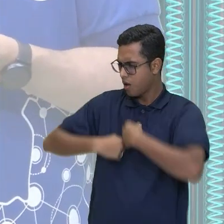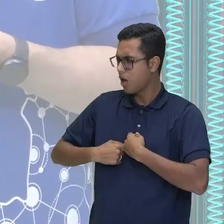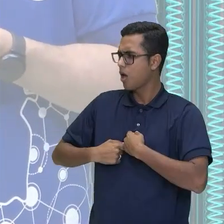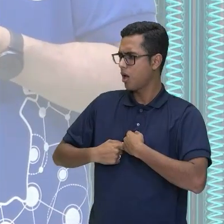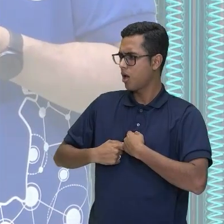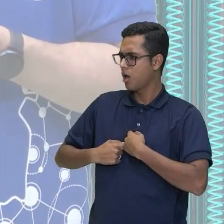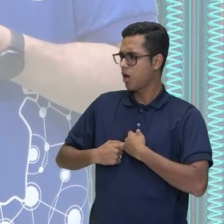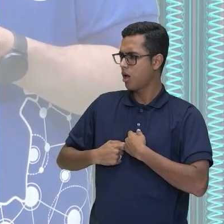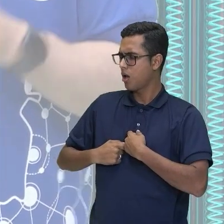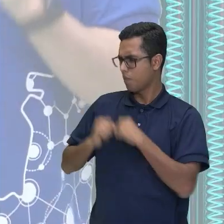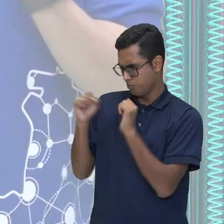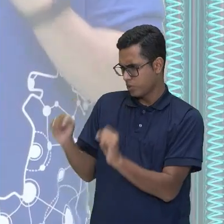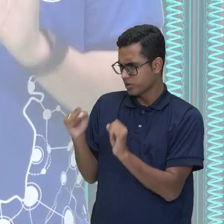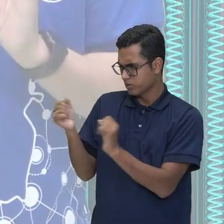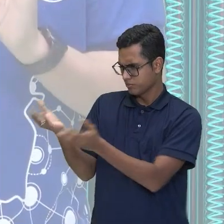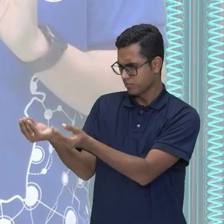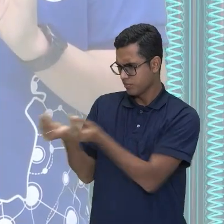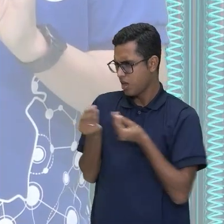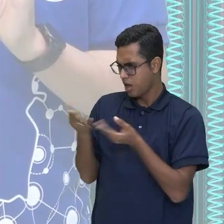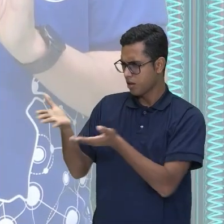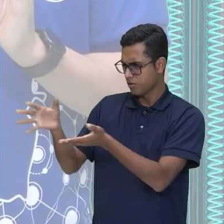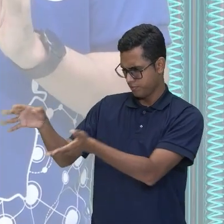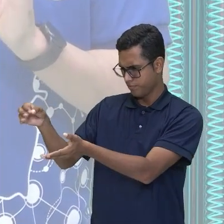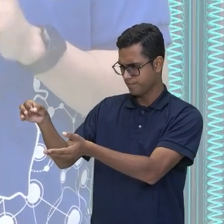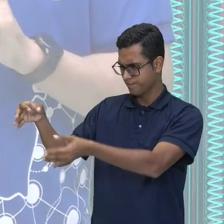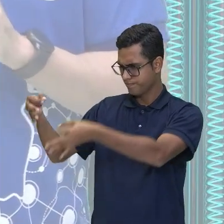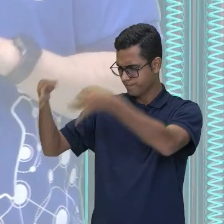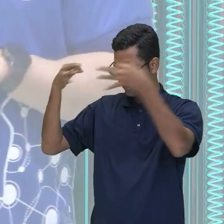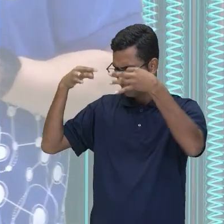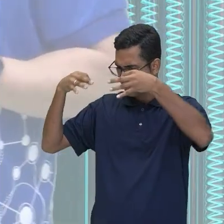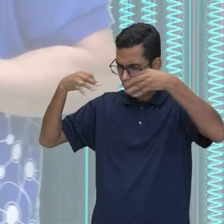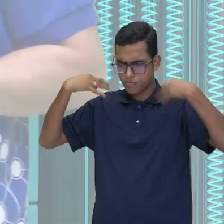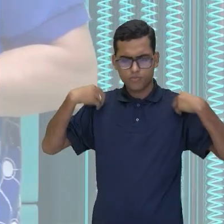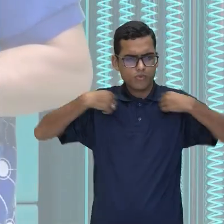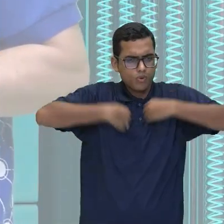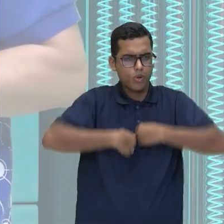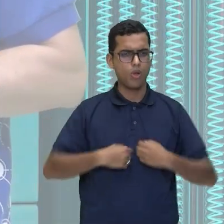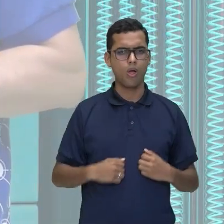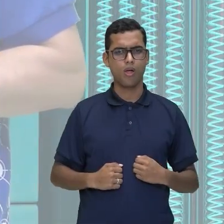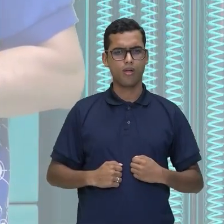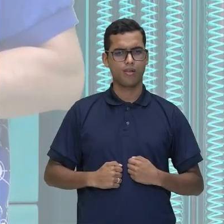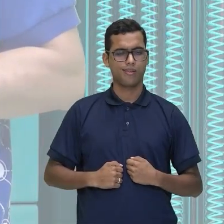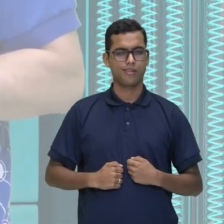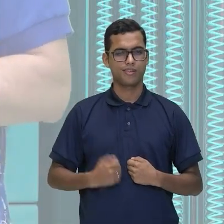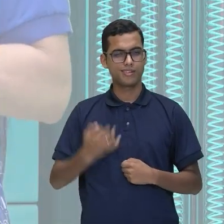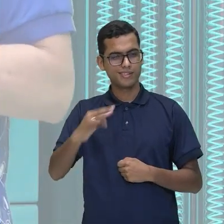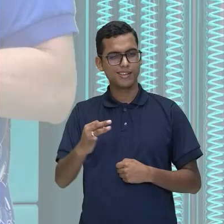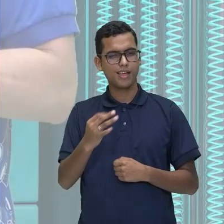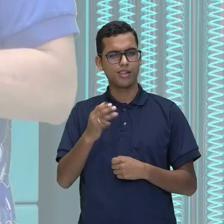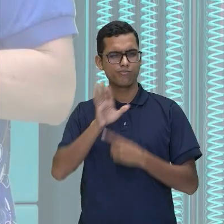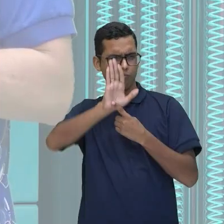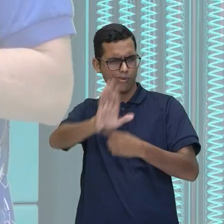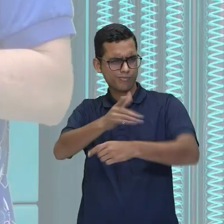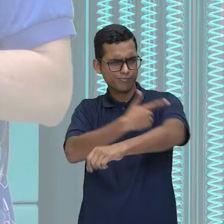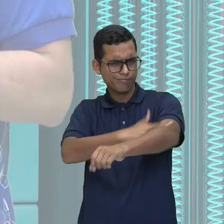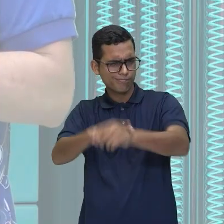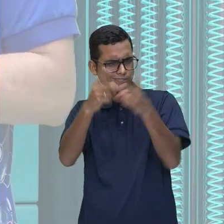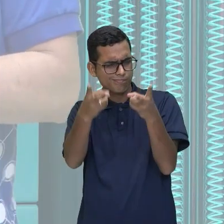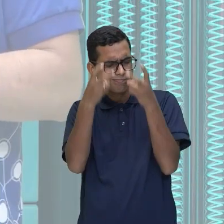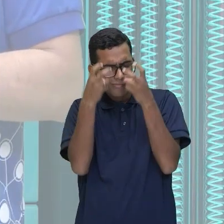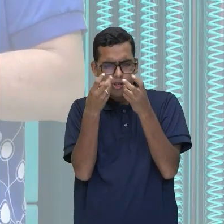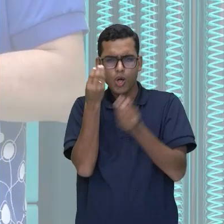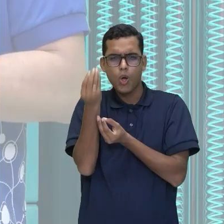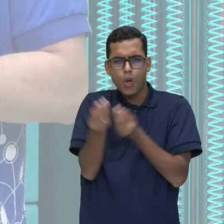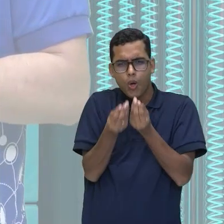a minha jaqueta, por favor? Muito mais educado, né? Primeiro que eu utilizei nessa construção o can, que vai tornar a minha